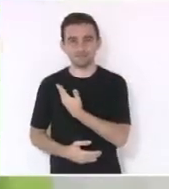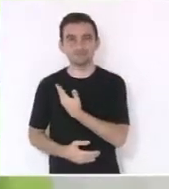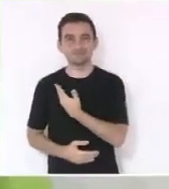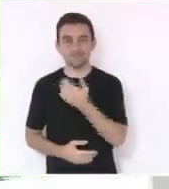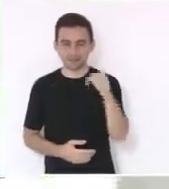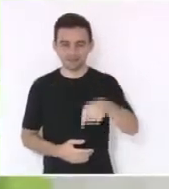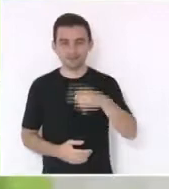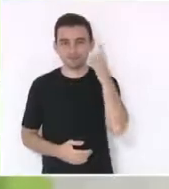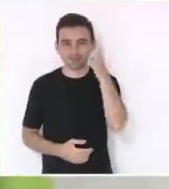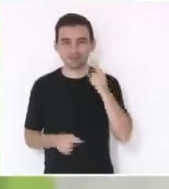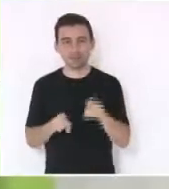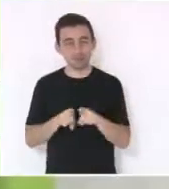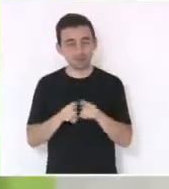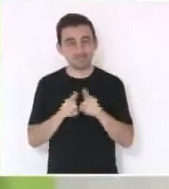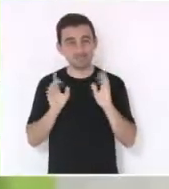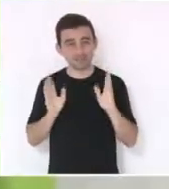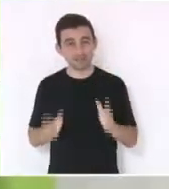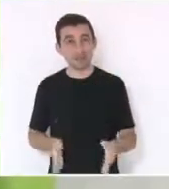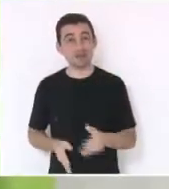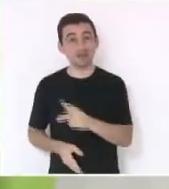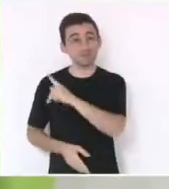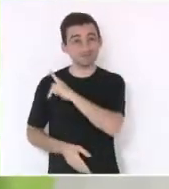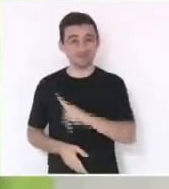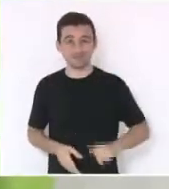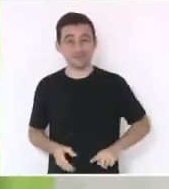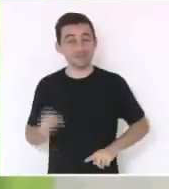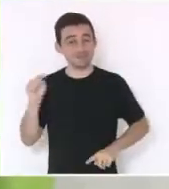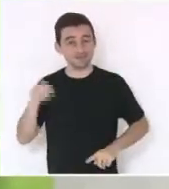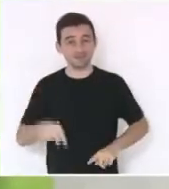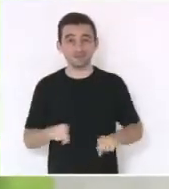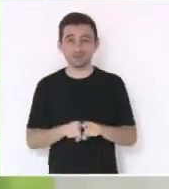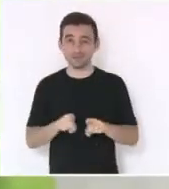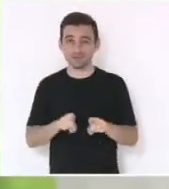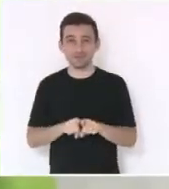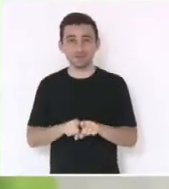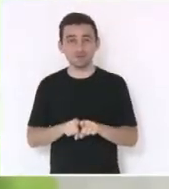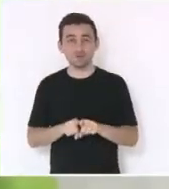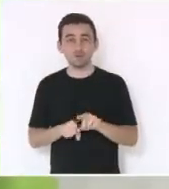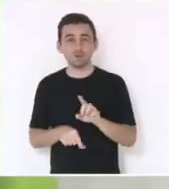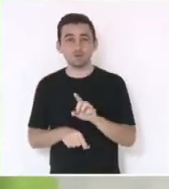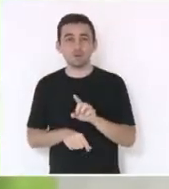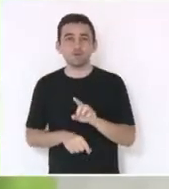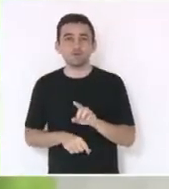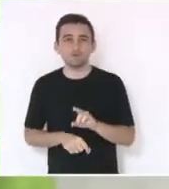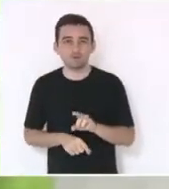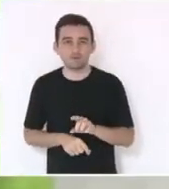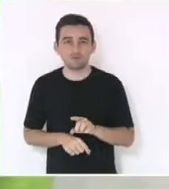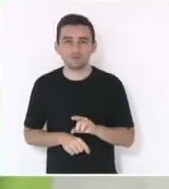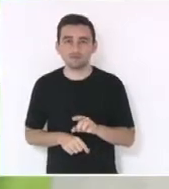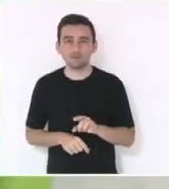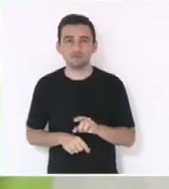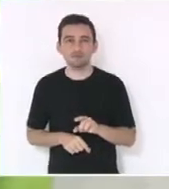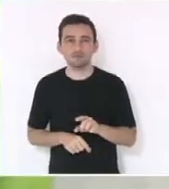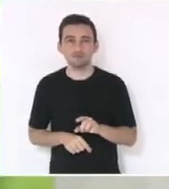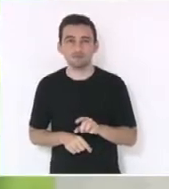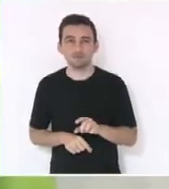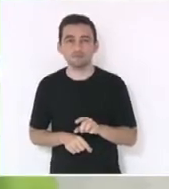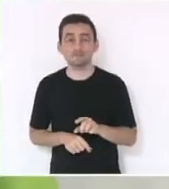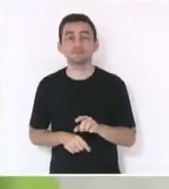casa, presidente que foi desse parlamento, Dr. Rui Yussi. A FUCRUNESC foi criada